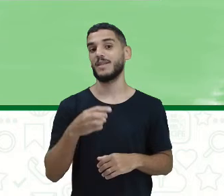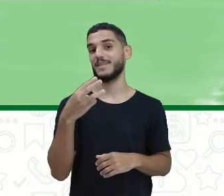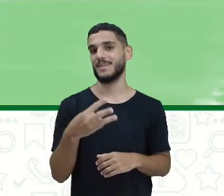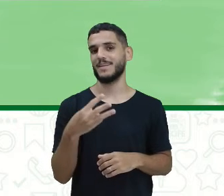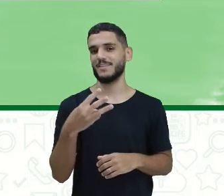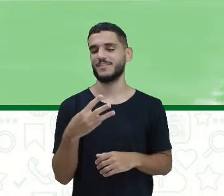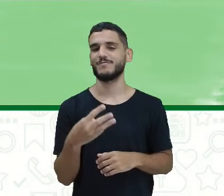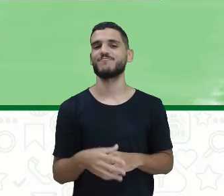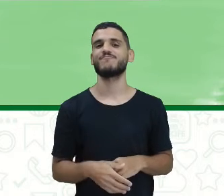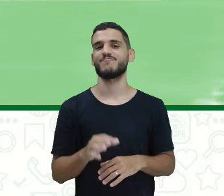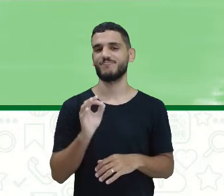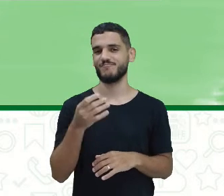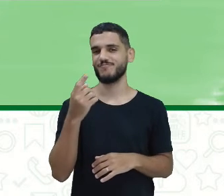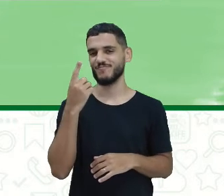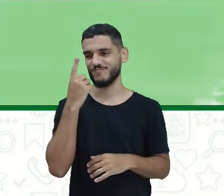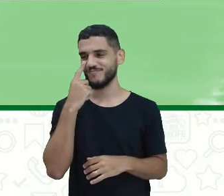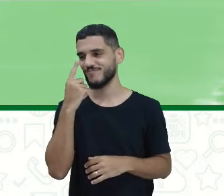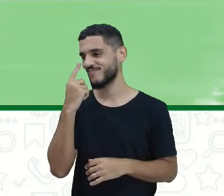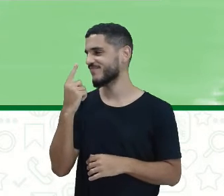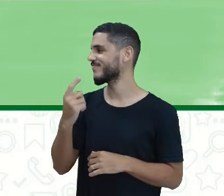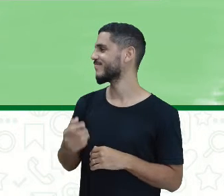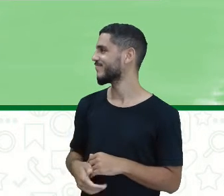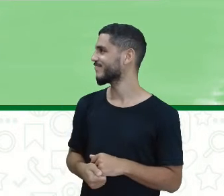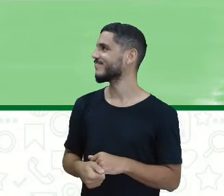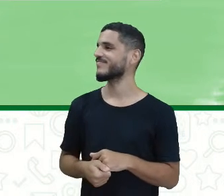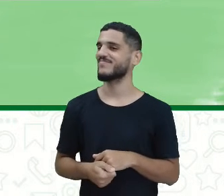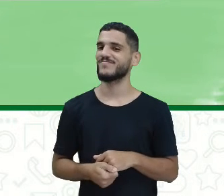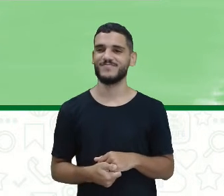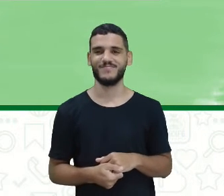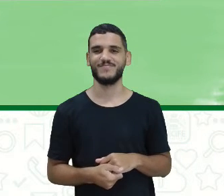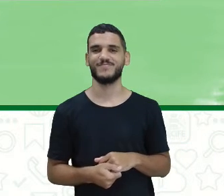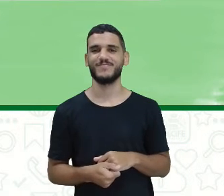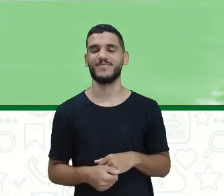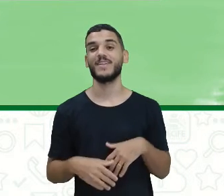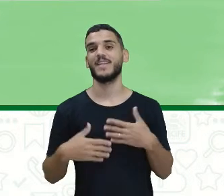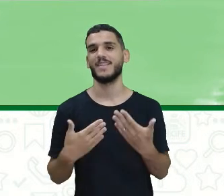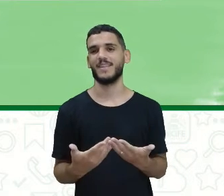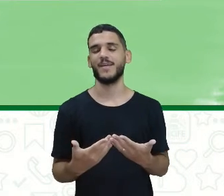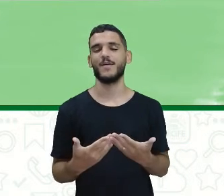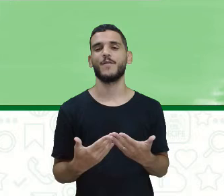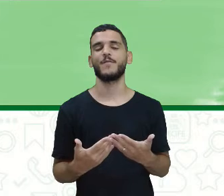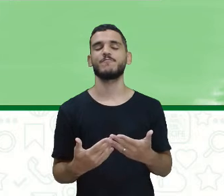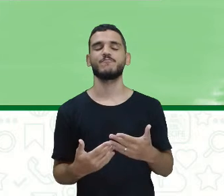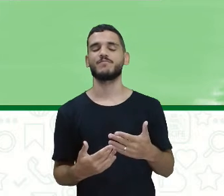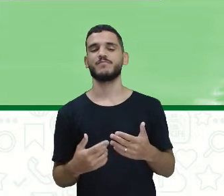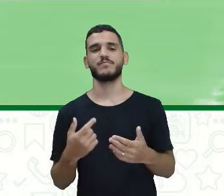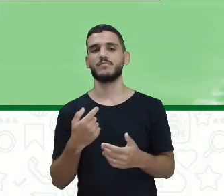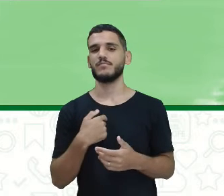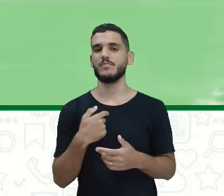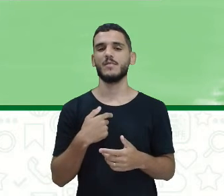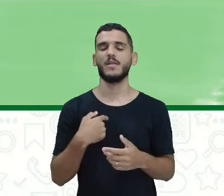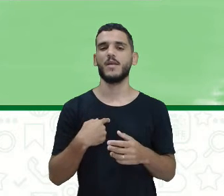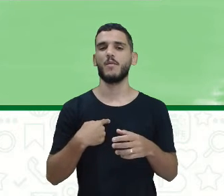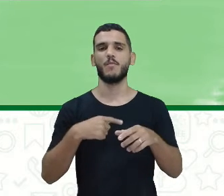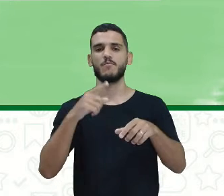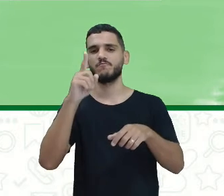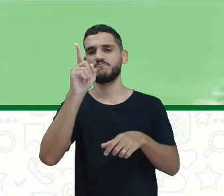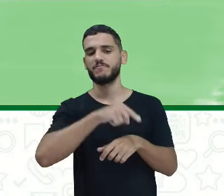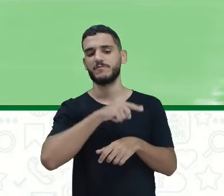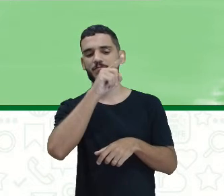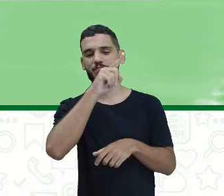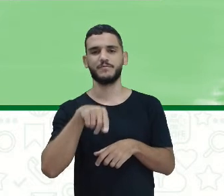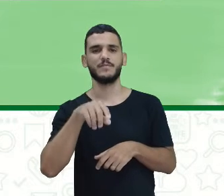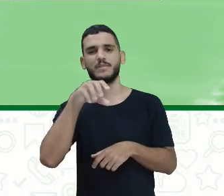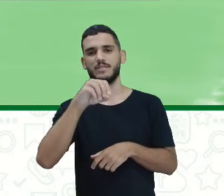3, certo? Porque o que eu fiz ali? Eu cortei 0 e 0, e aí sobra 3,